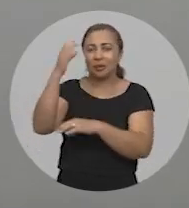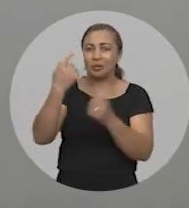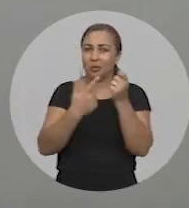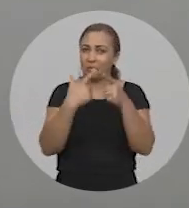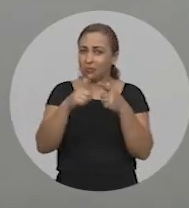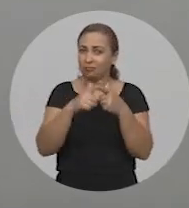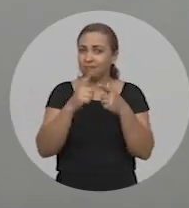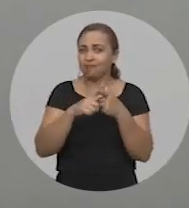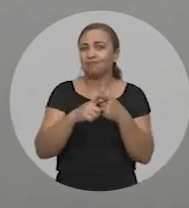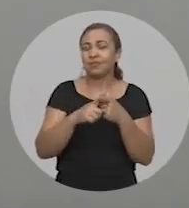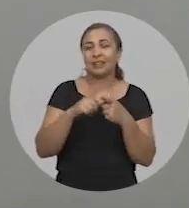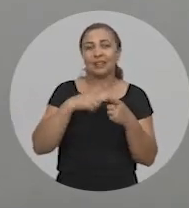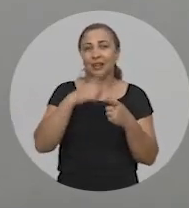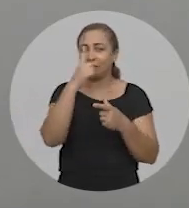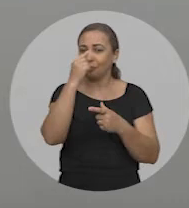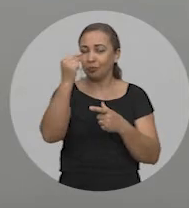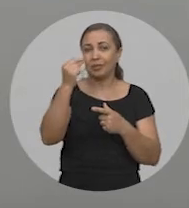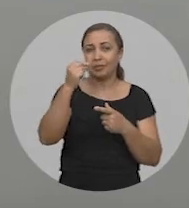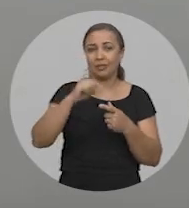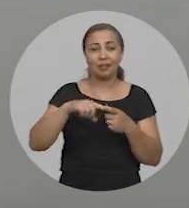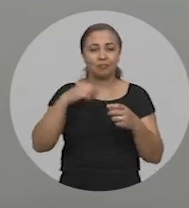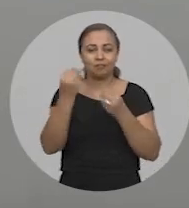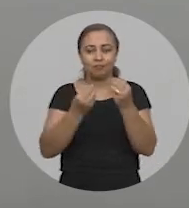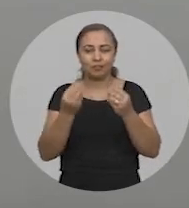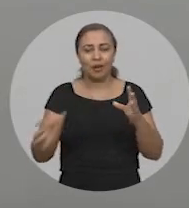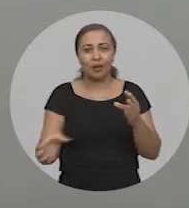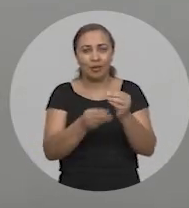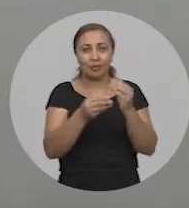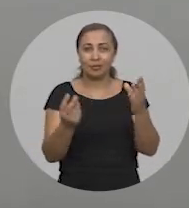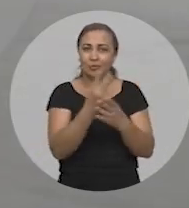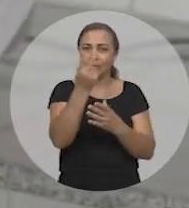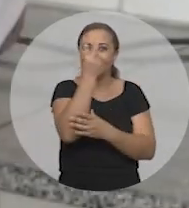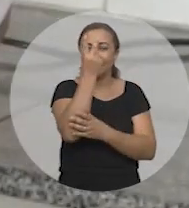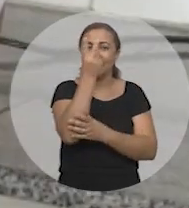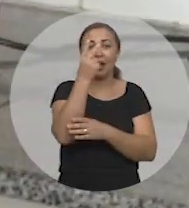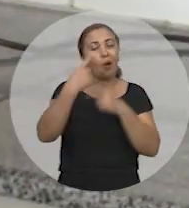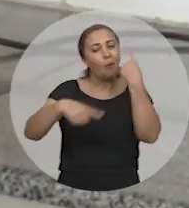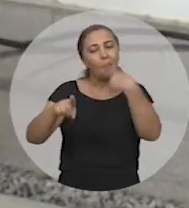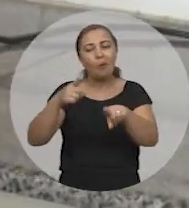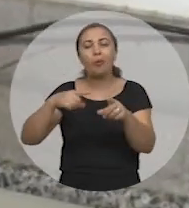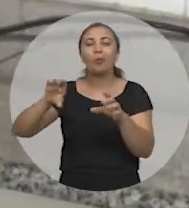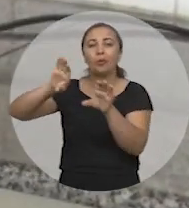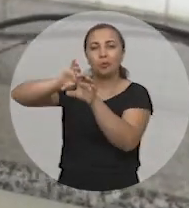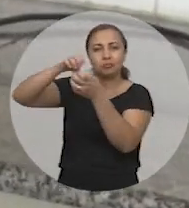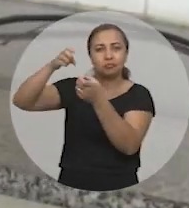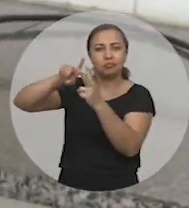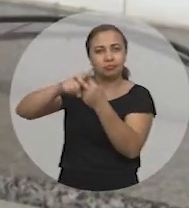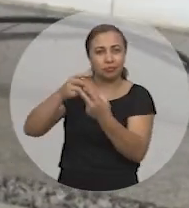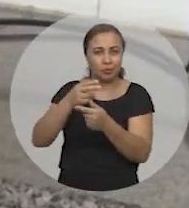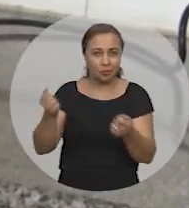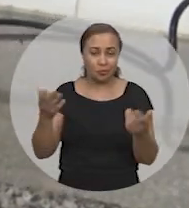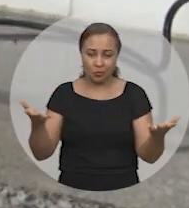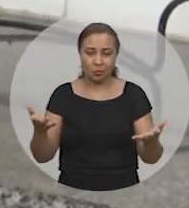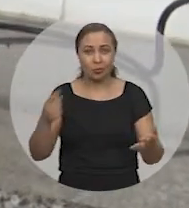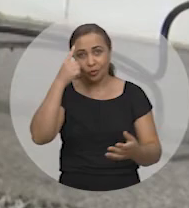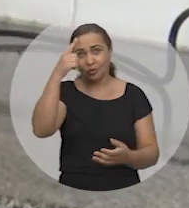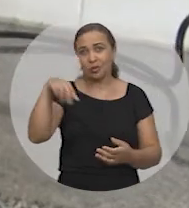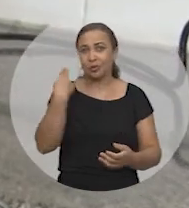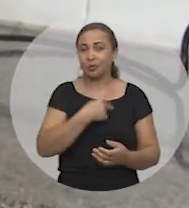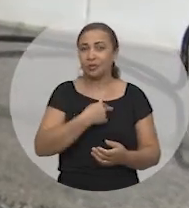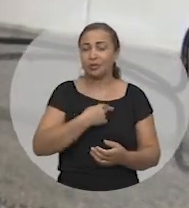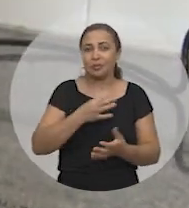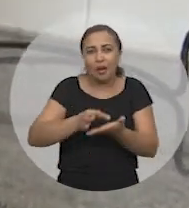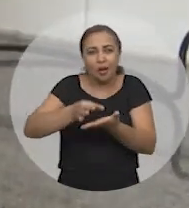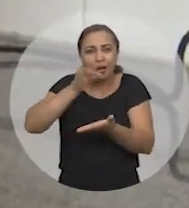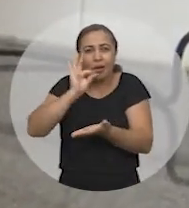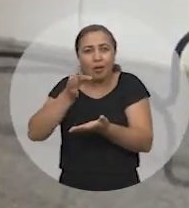bom então uma necessidade hotel tem rápido estar agregar valores à superados Então hoje em dia nós